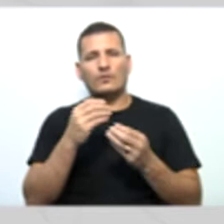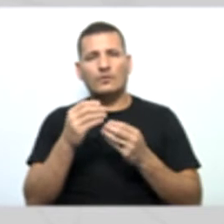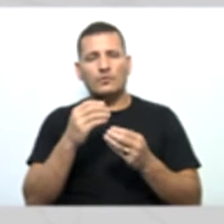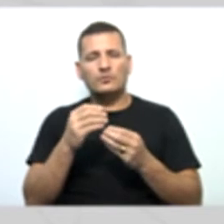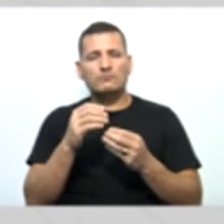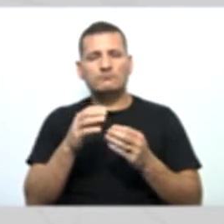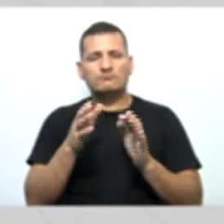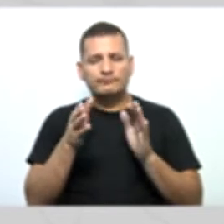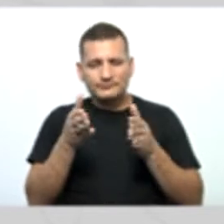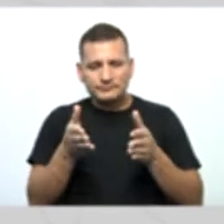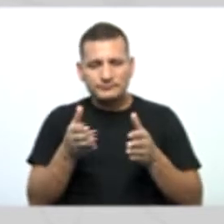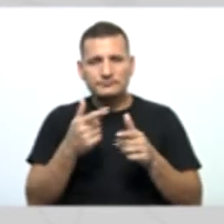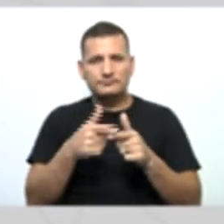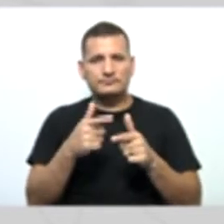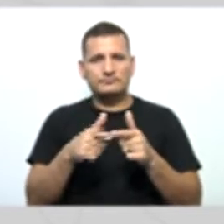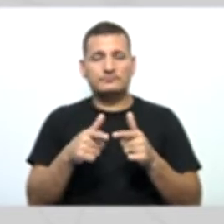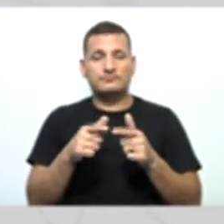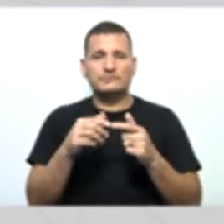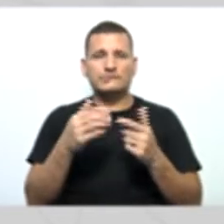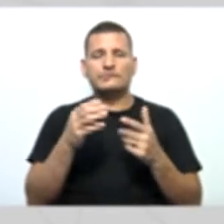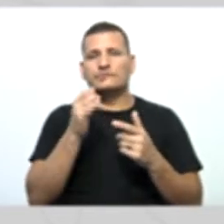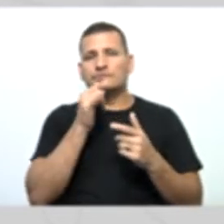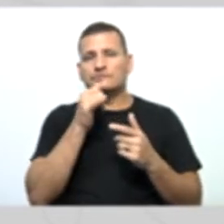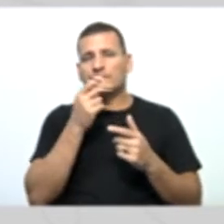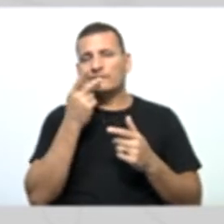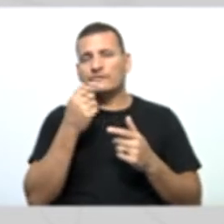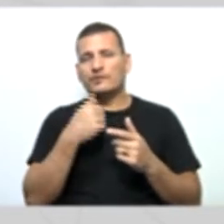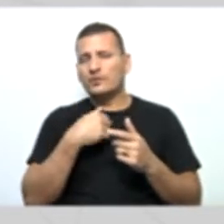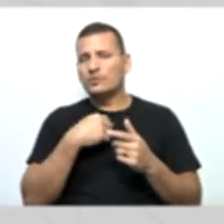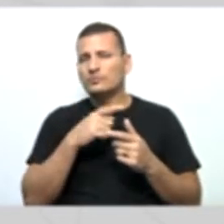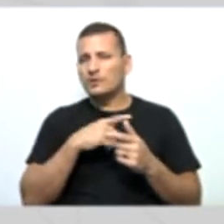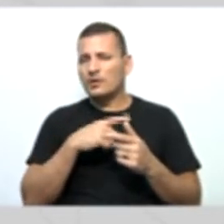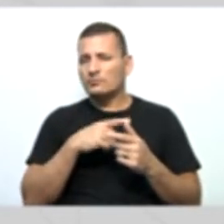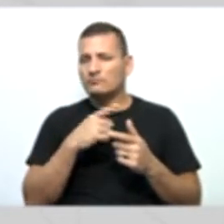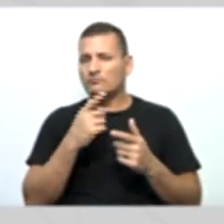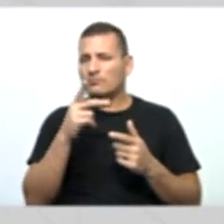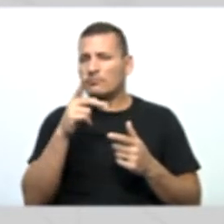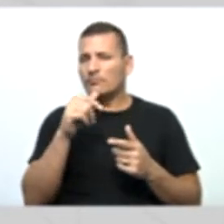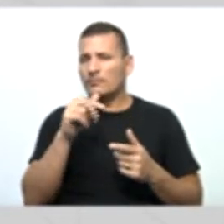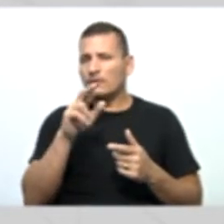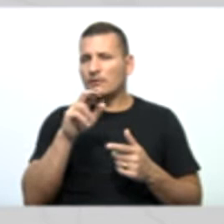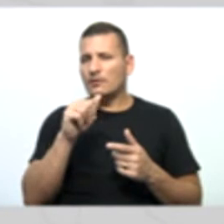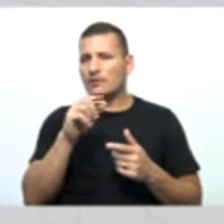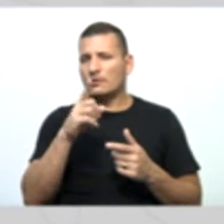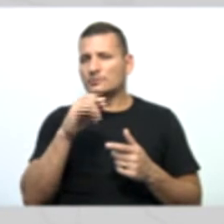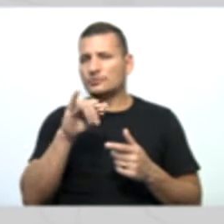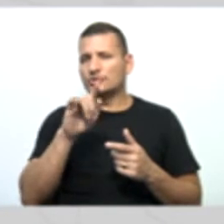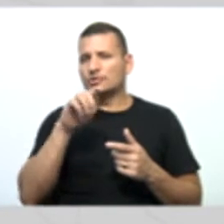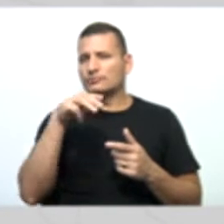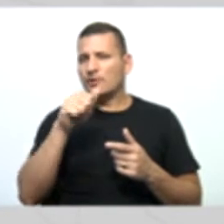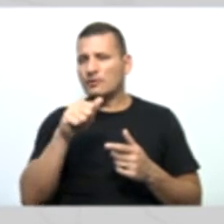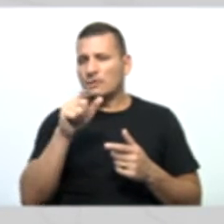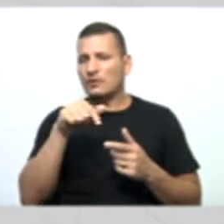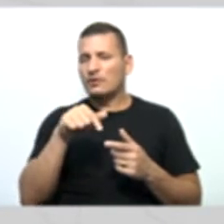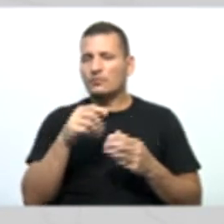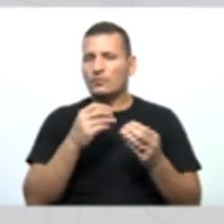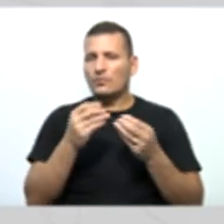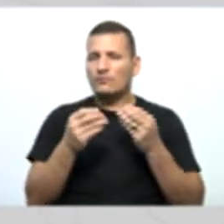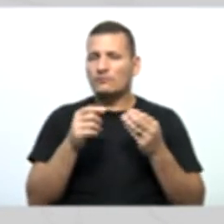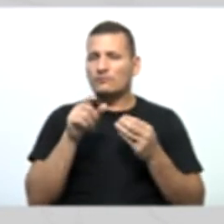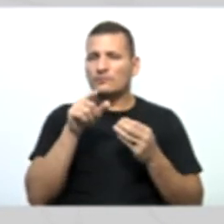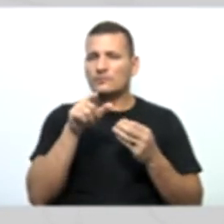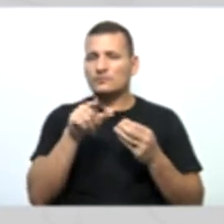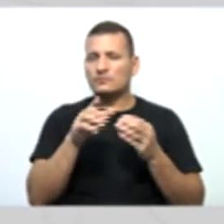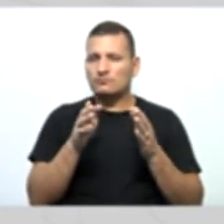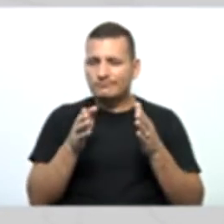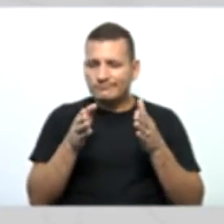aí. Então, assim, ó, quando fala, eu tenho um paradigma aqui, ó, a pergunta é, como você vai abordar